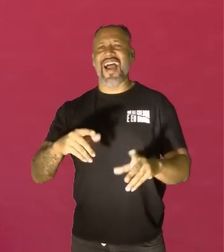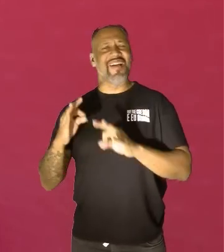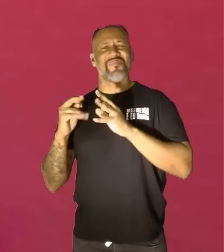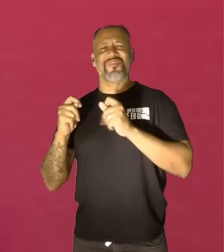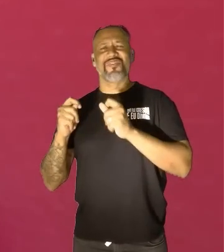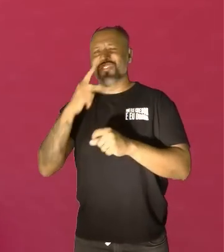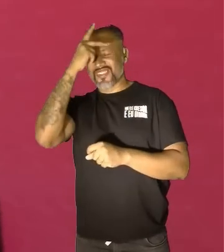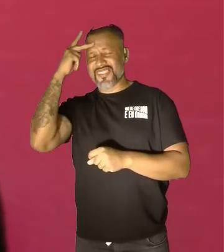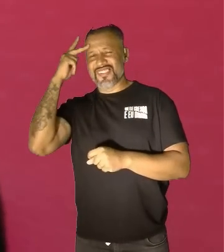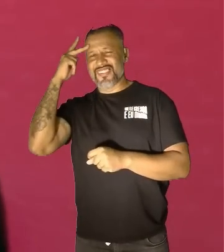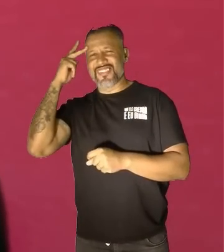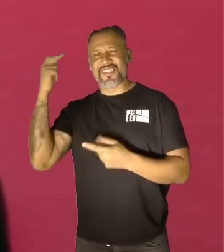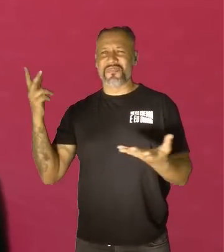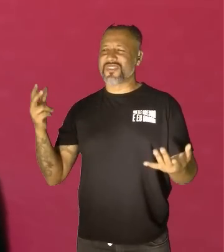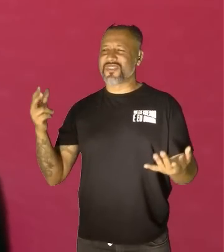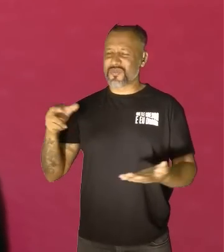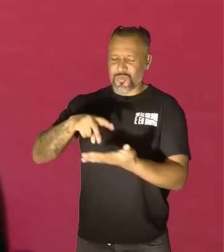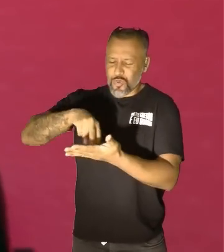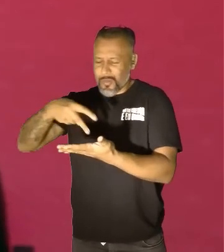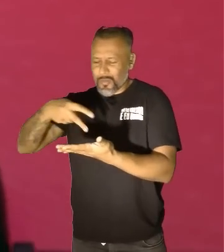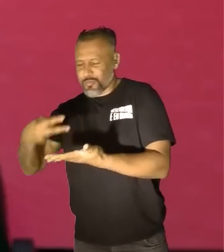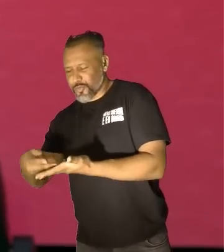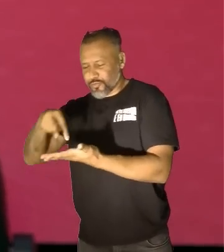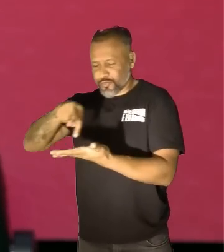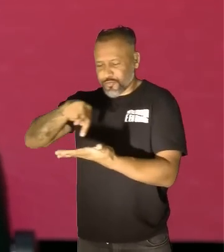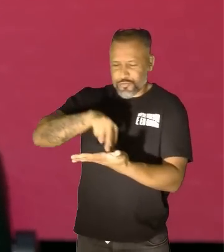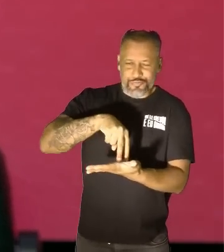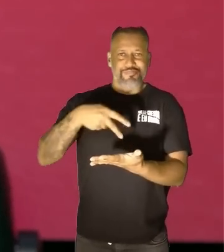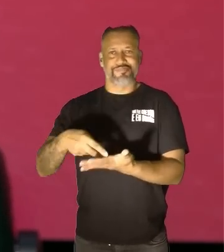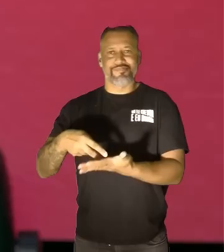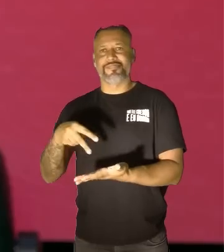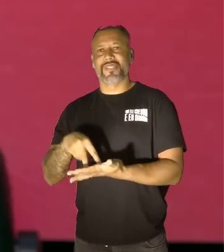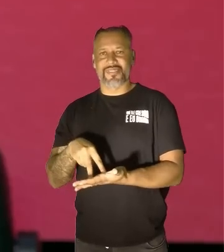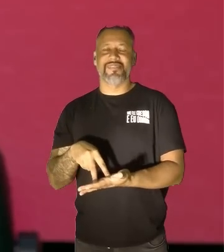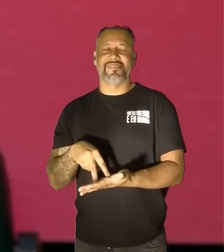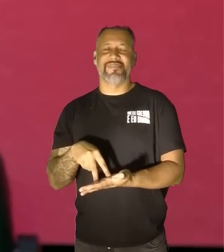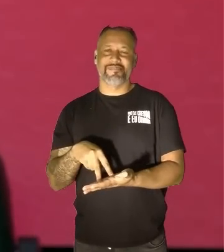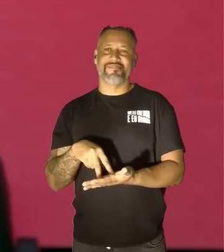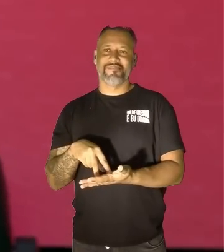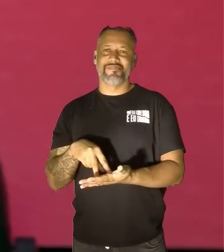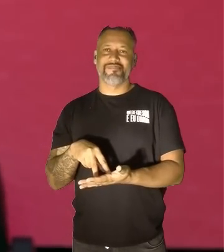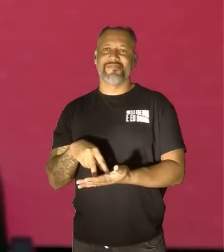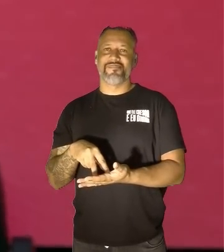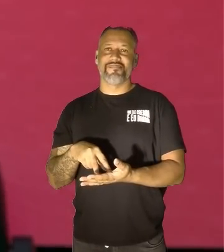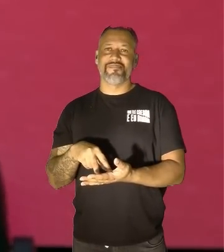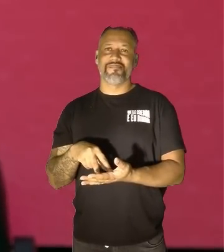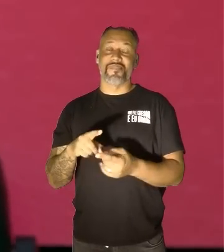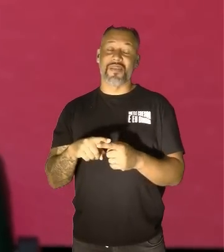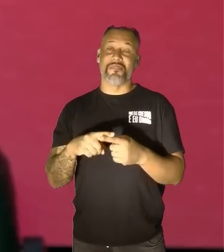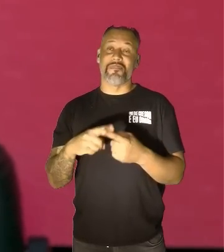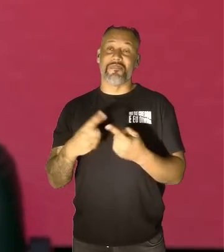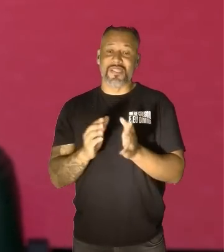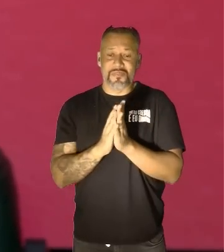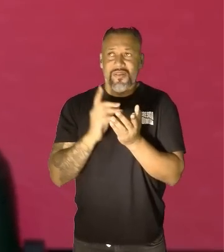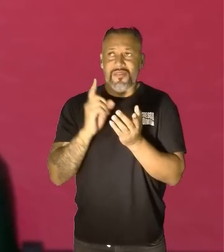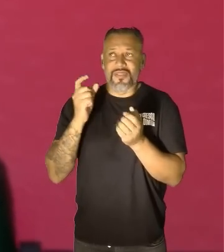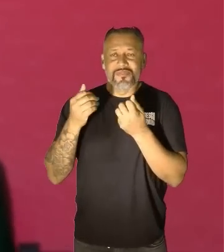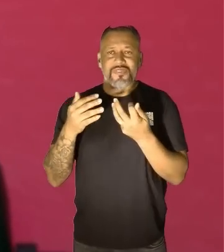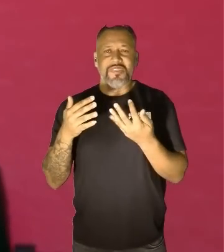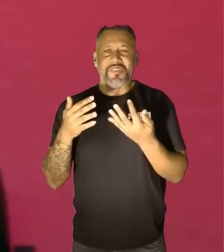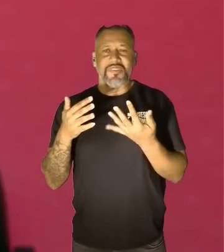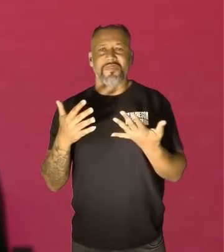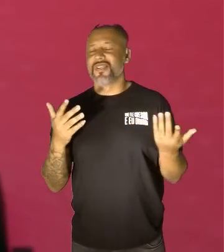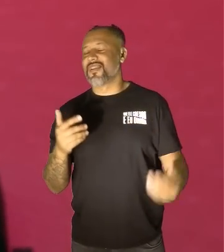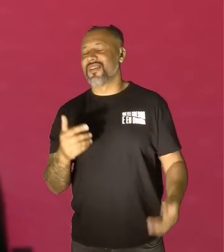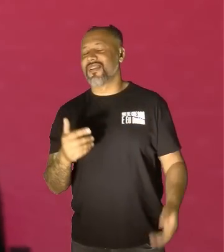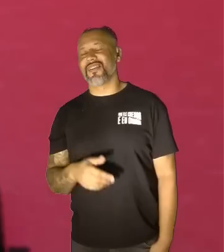línguas repartidas, não dá para ser o mesmo. Mas a Bíblia diz que diante de todas essas manifestações,